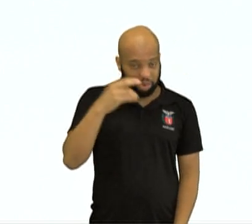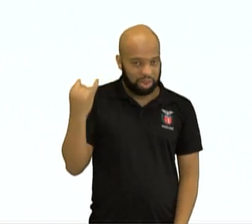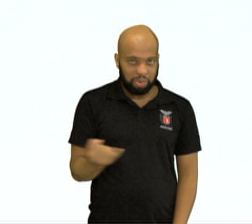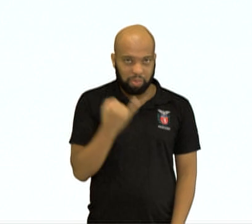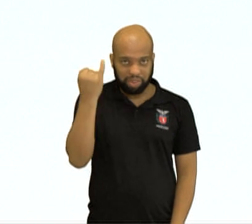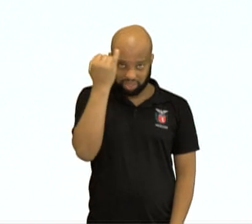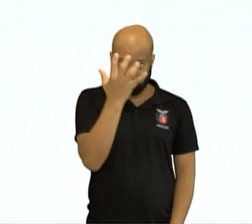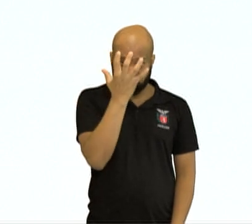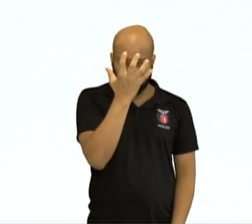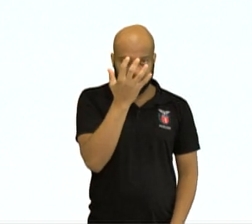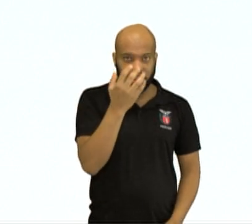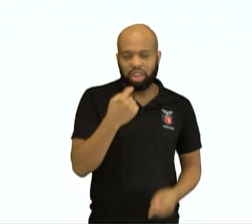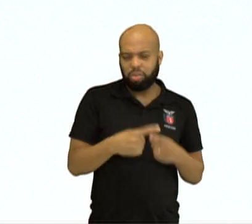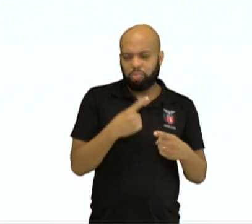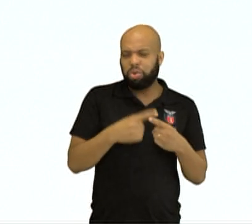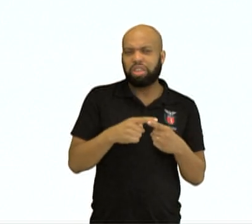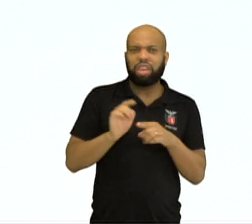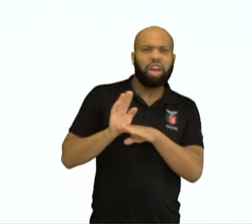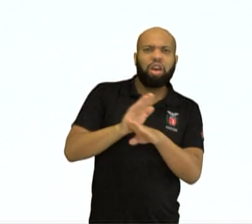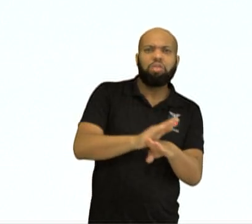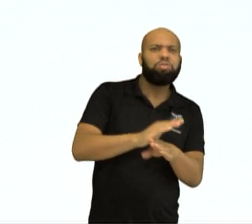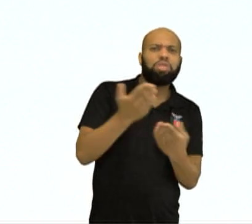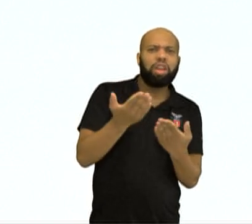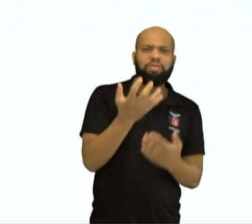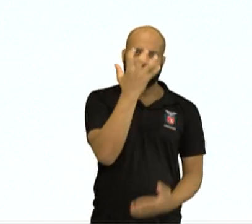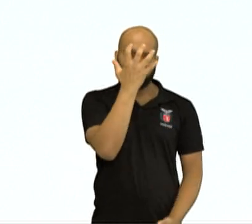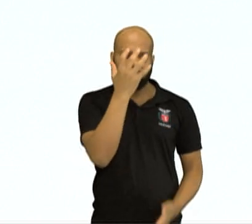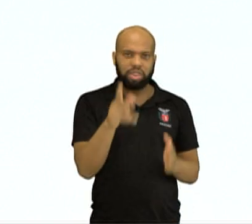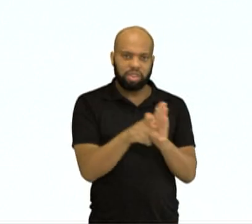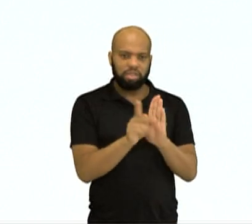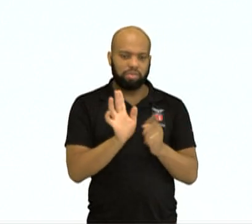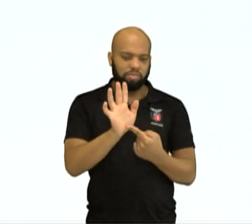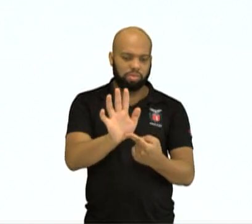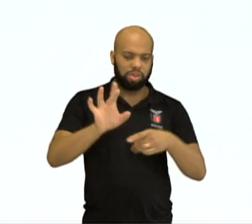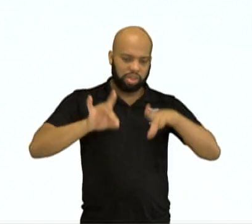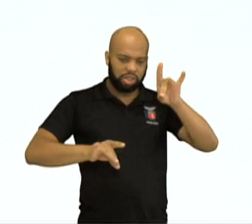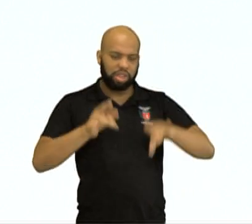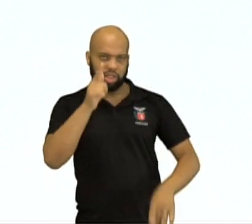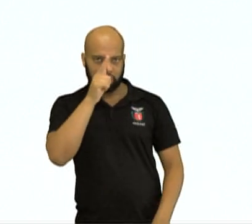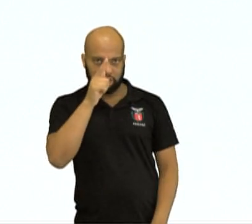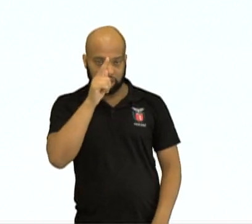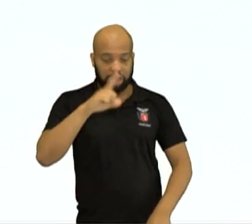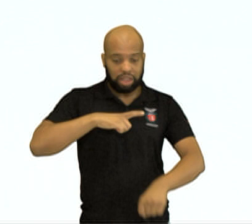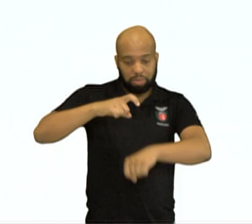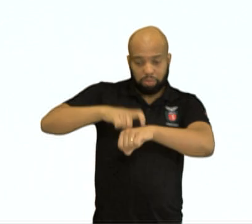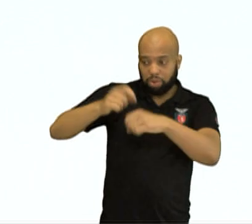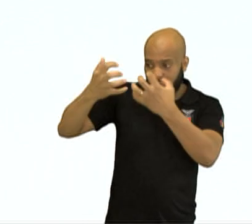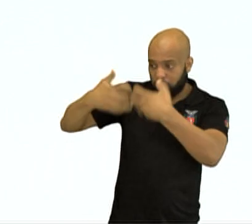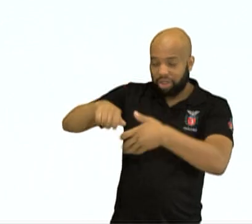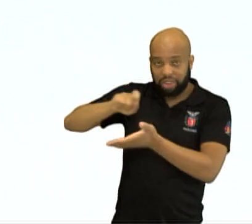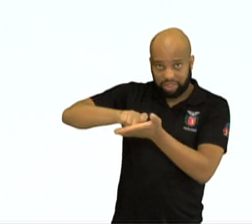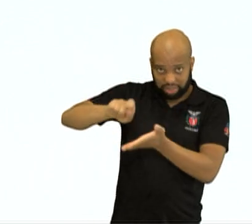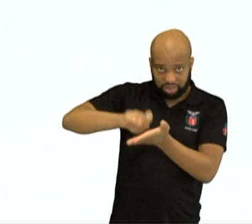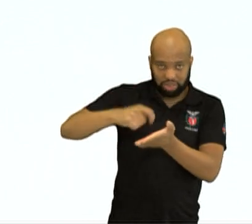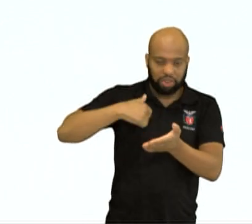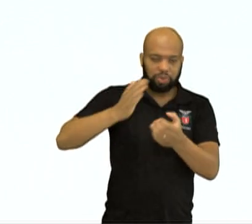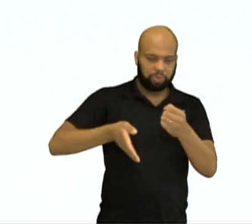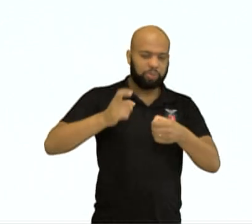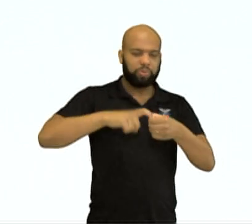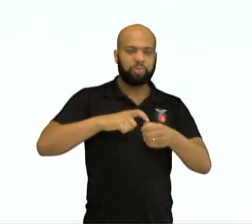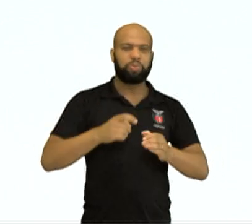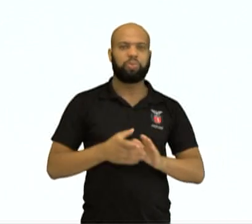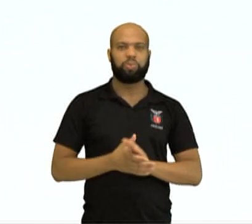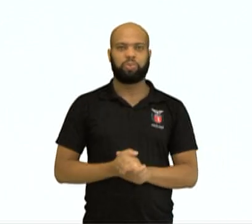da máscara, no que ela ajudava ali na encenação no teatro grego. Você tem alguns minutos, eu já